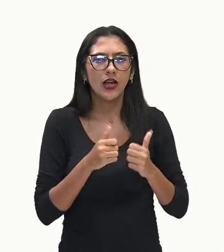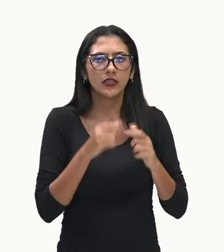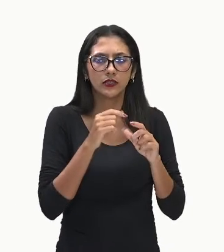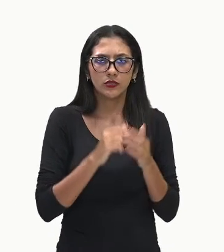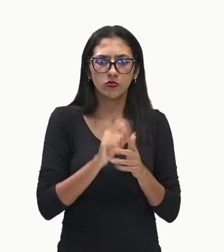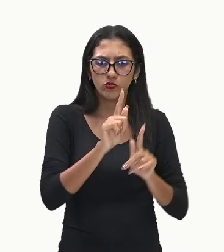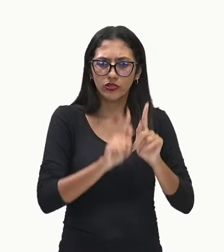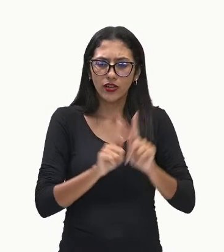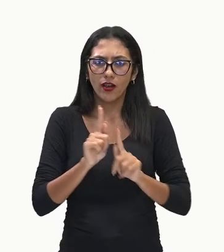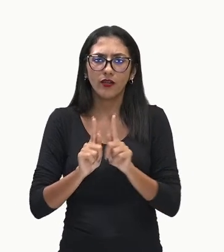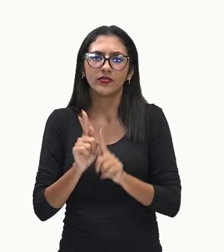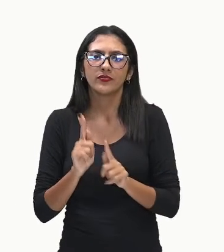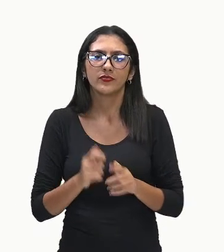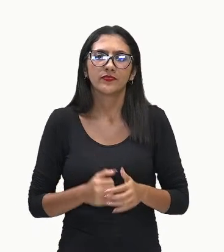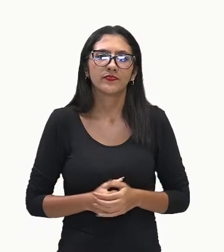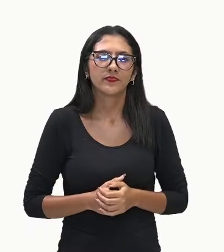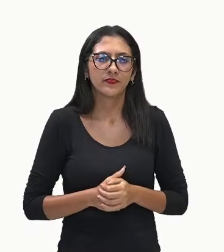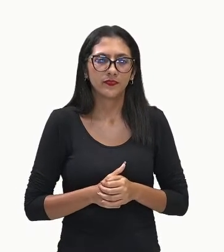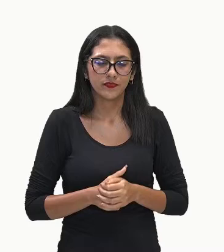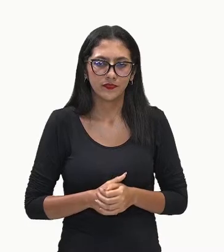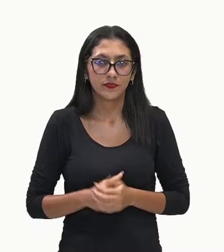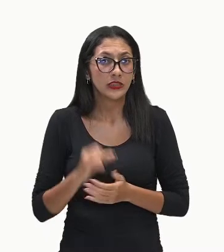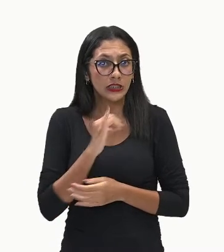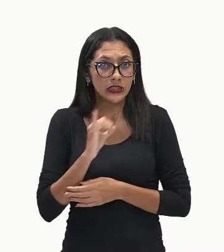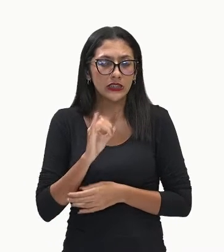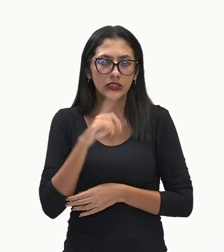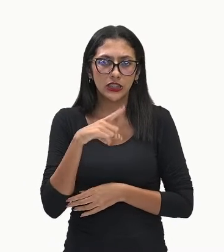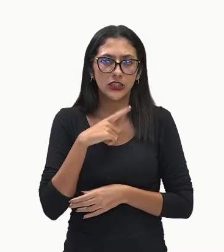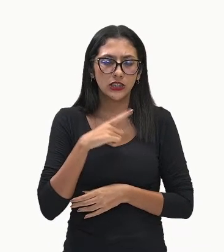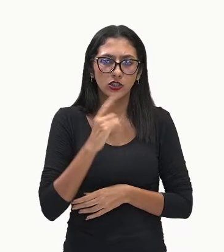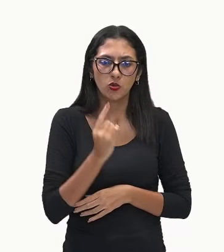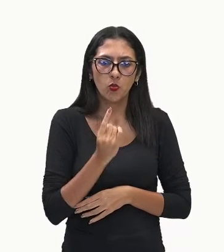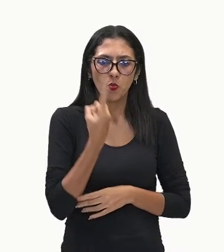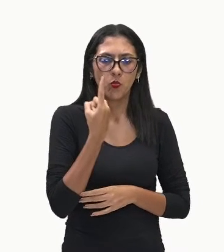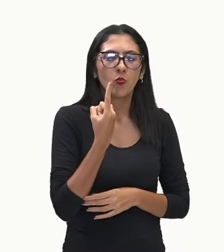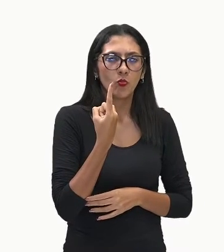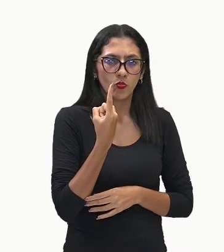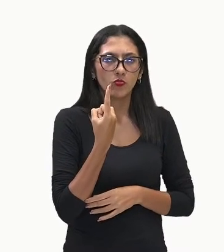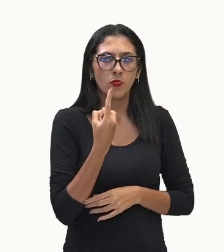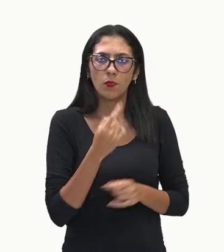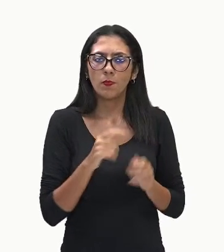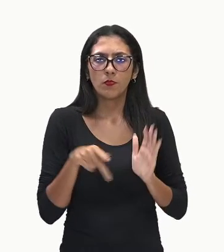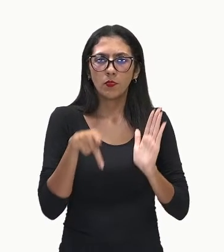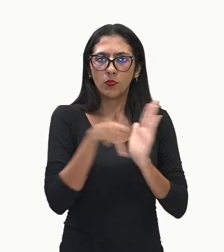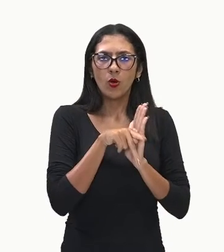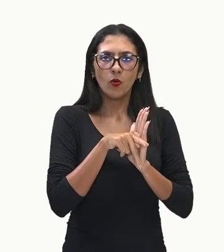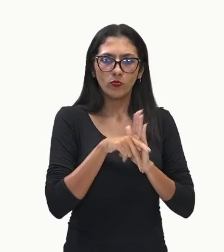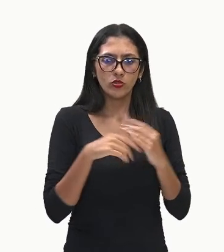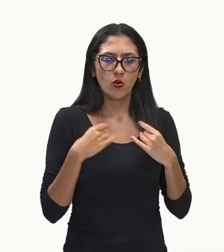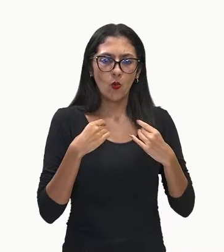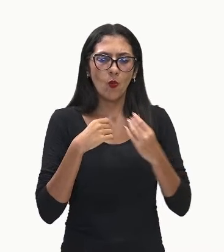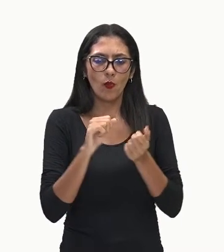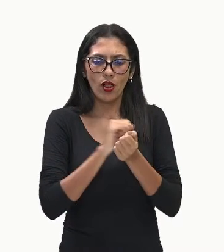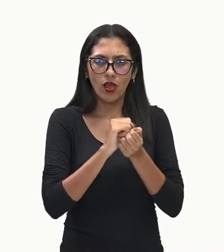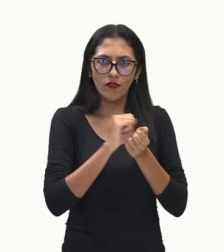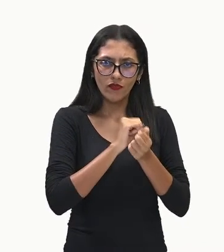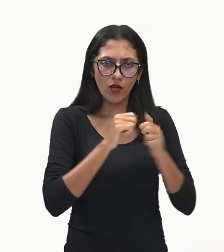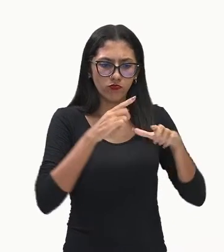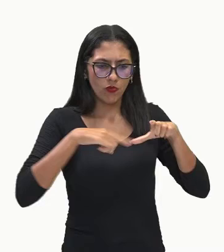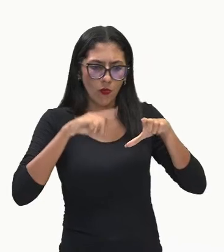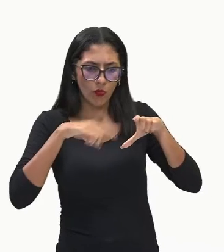aí. Quanto mais uma máquina de lavar roupa economiza água, mais ela consome